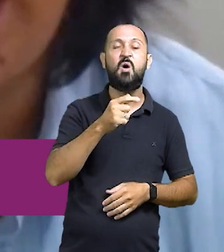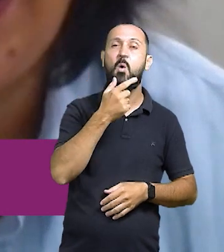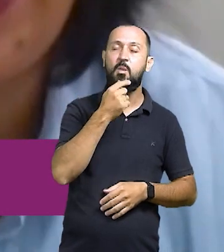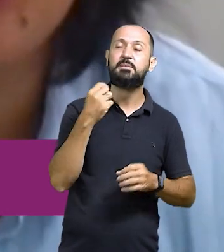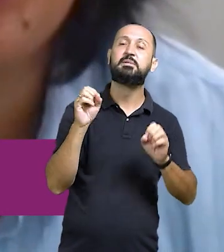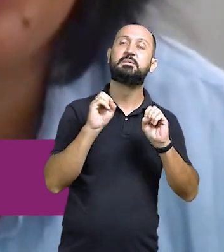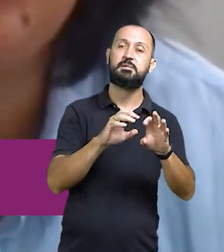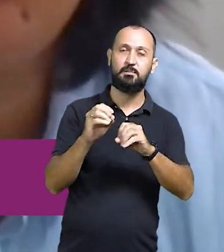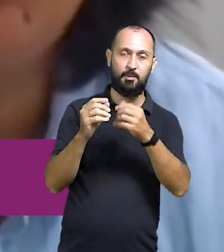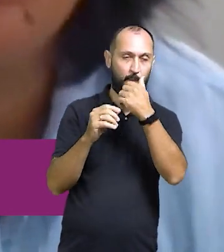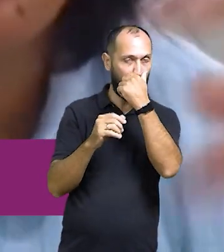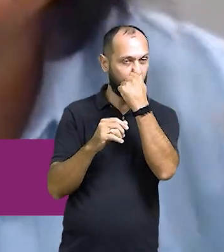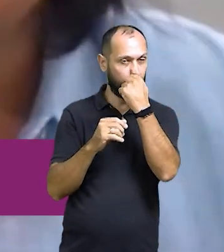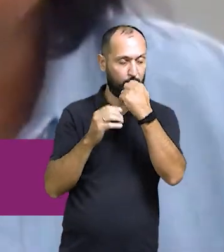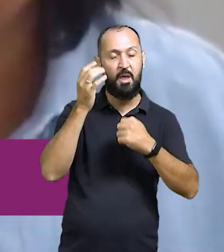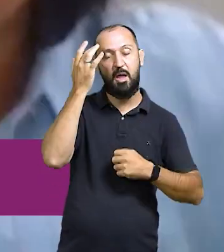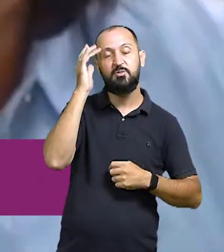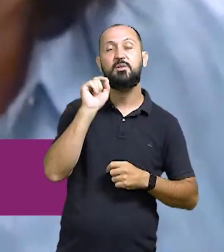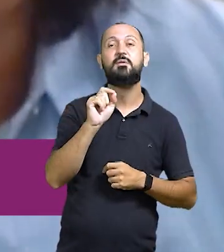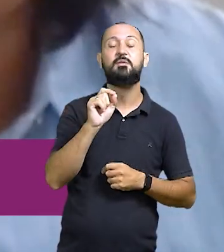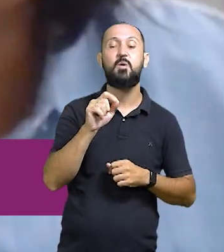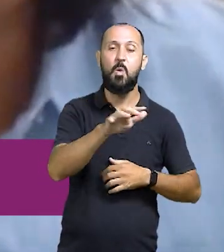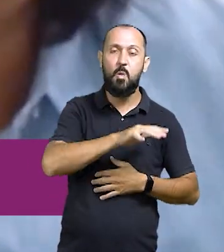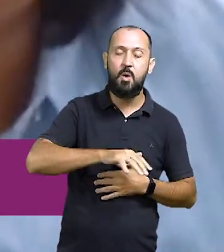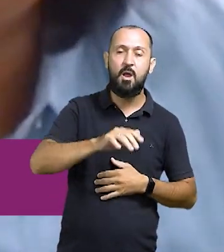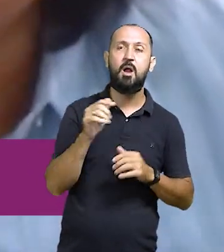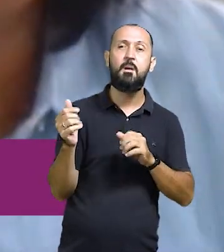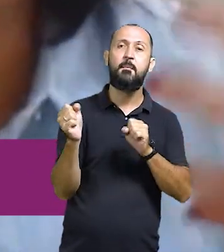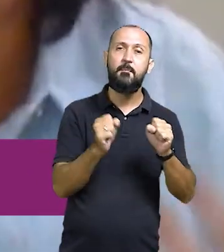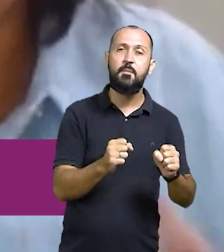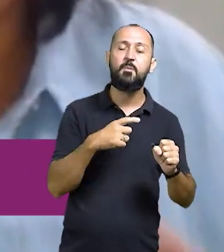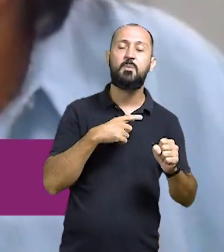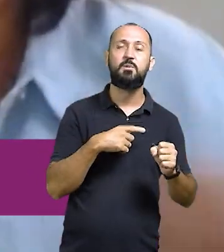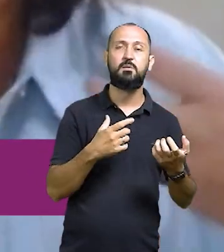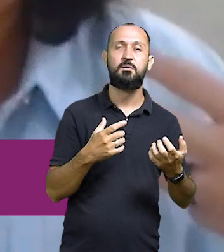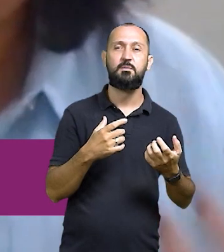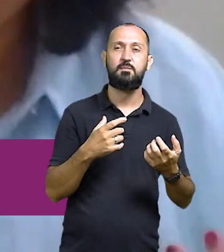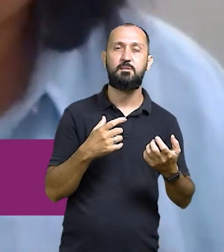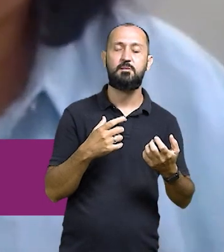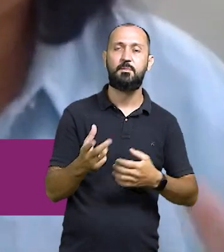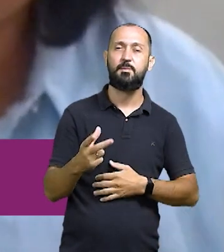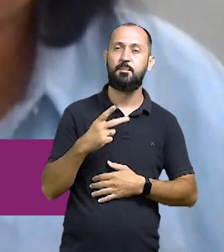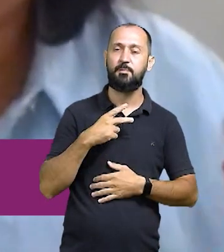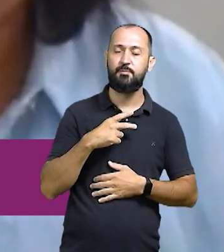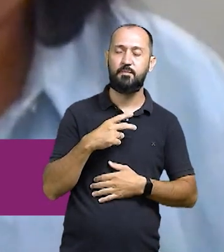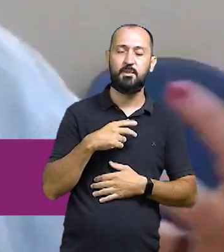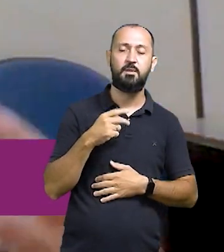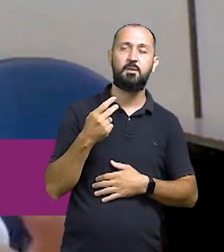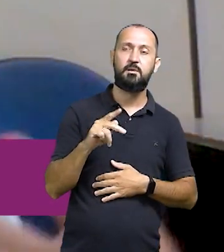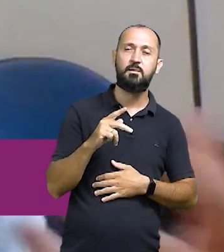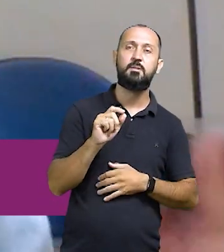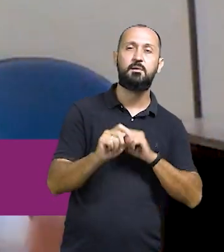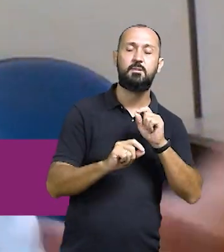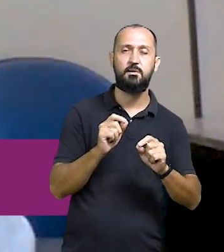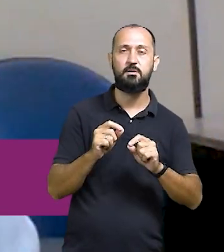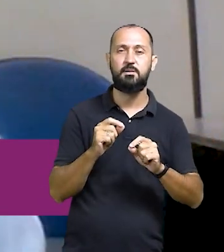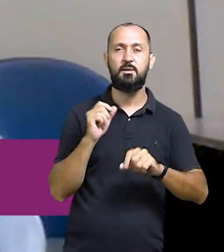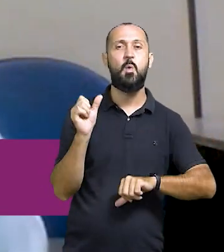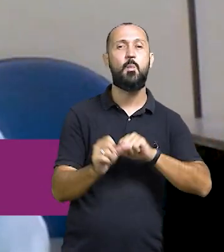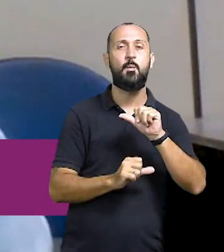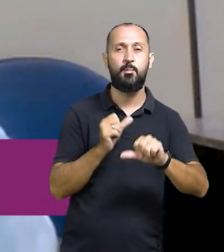Não é normal, não é aceitável, não é razoável que numa sociedade que se diz, abre a boca para dizer que é democrática, aceite